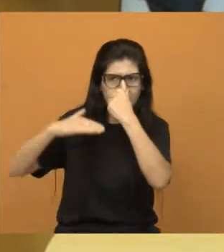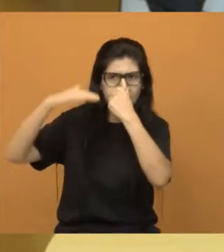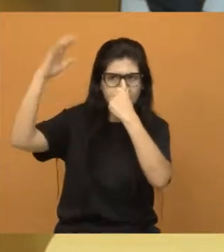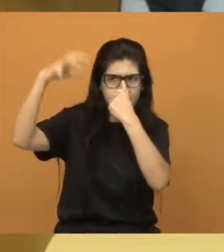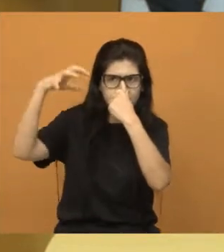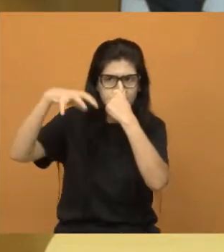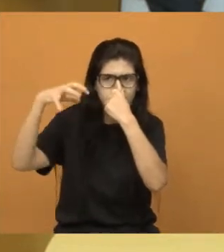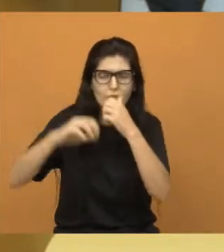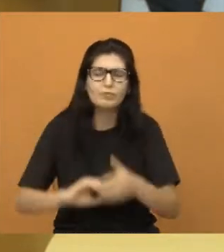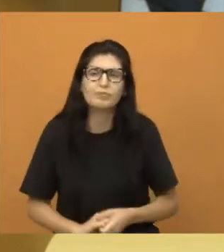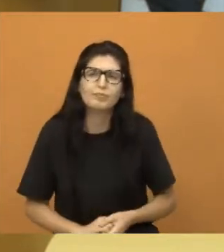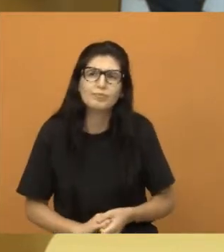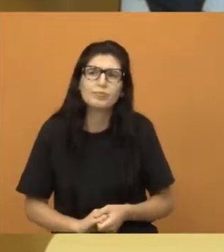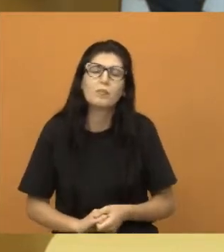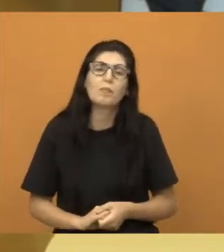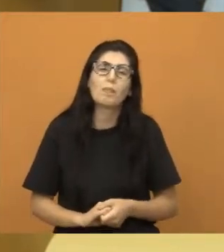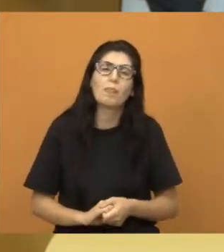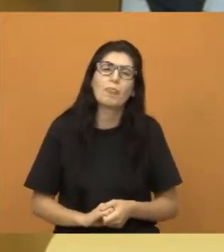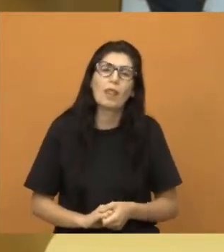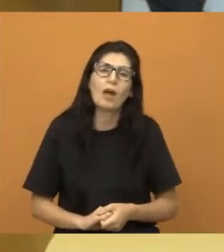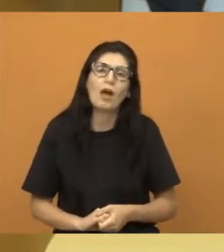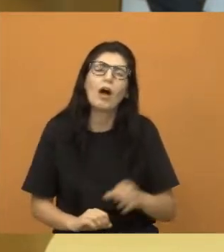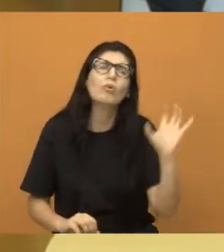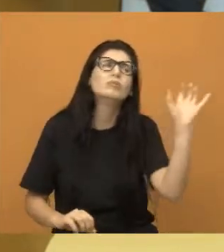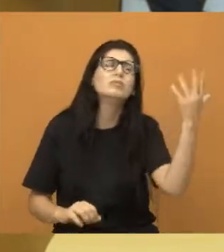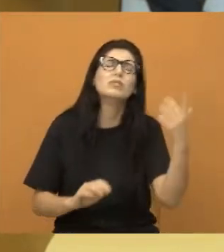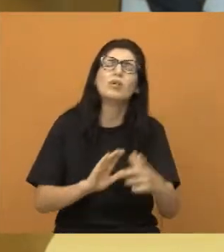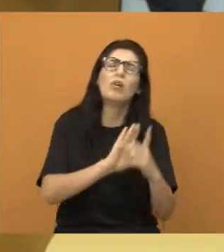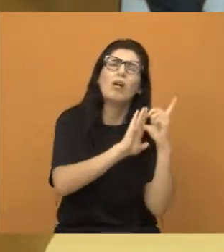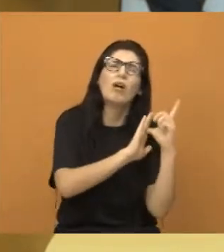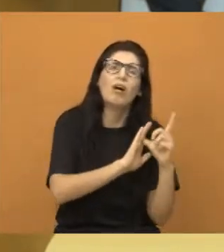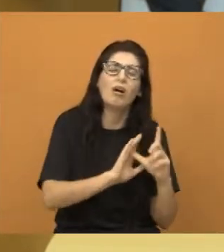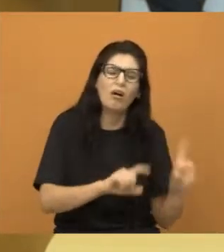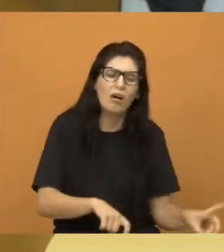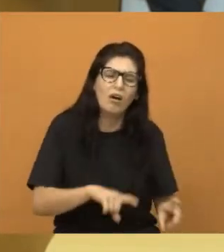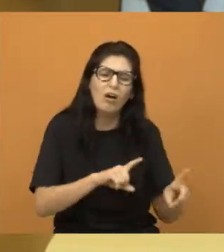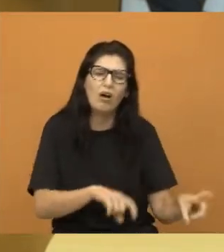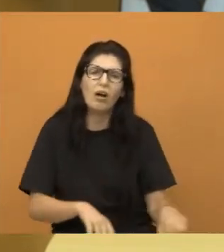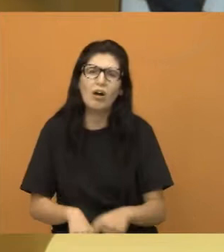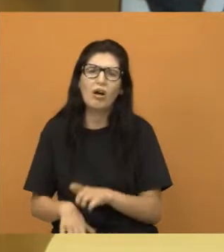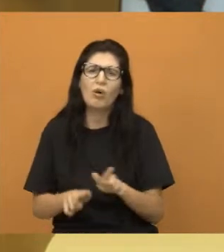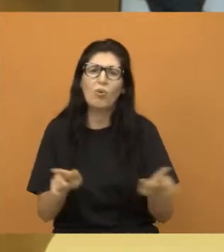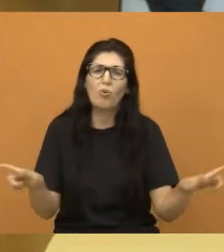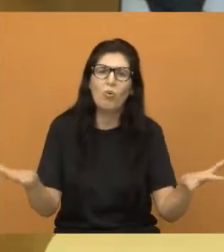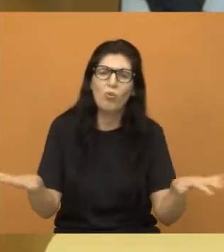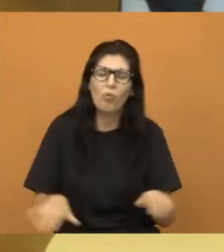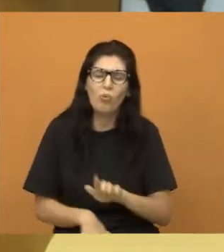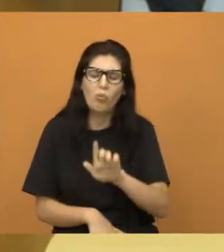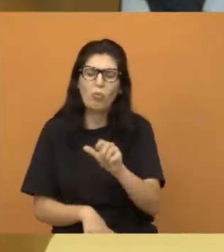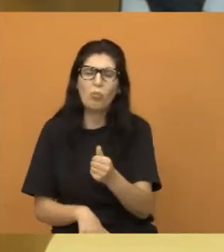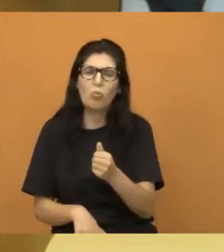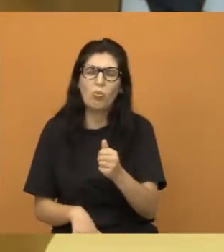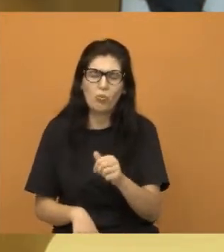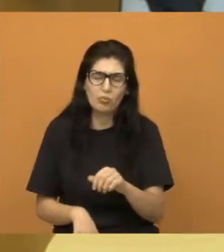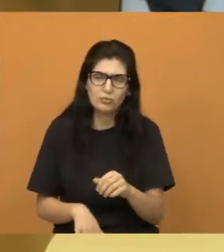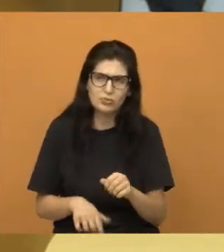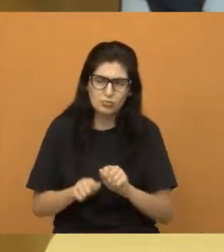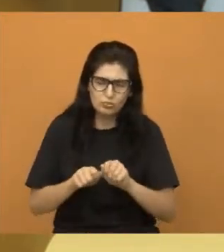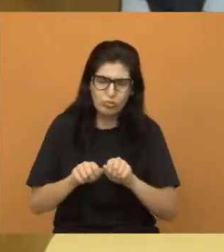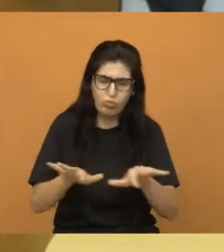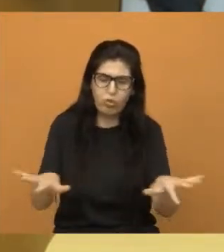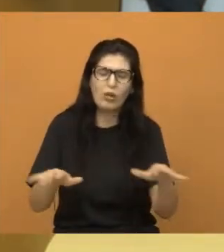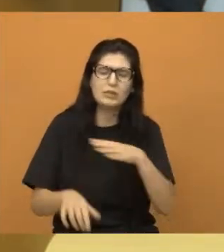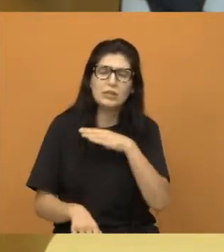Luiz Flávio citou muito bem a questão lá do Chacras Guararema, uma questão que a gente sabe, é antiga, é verdade, onde